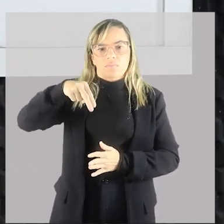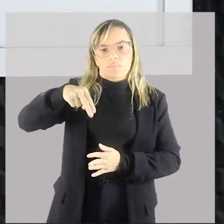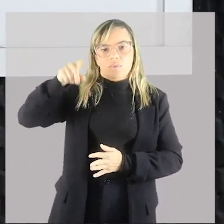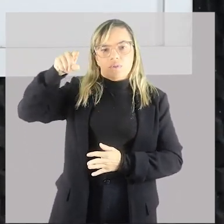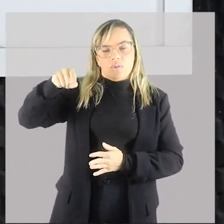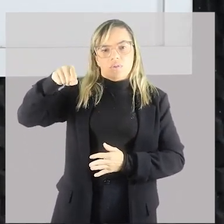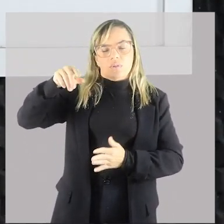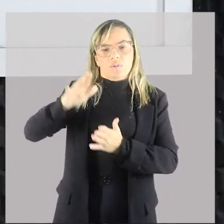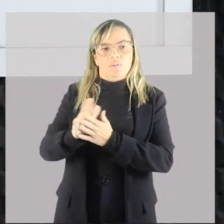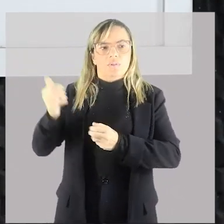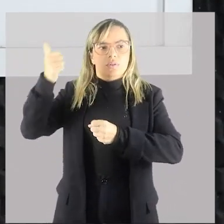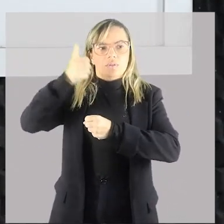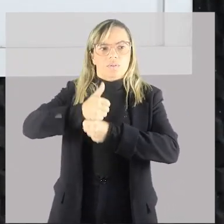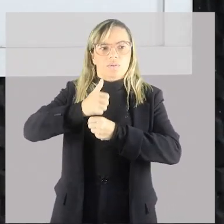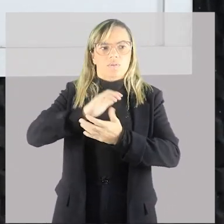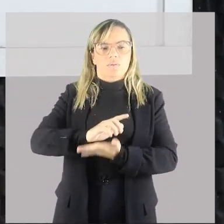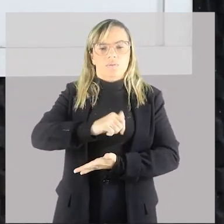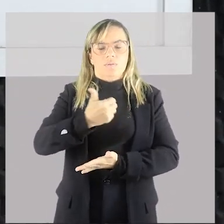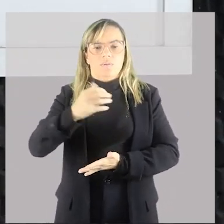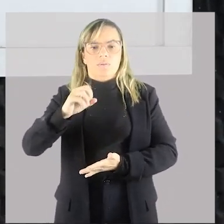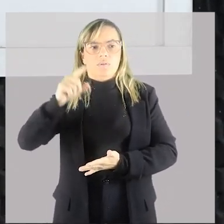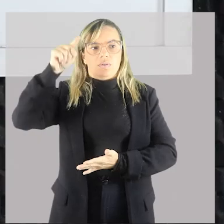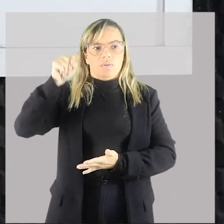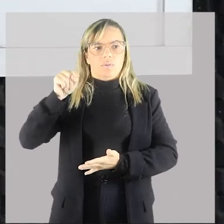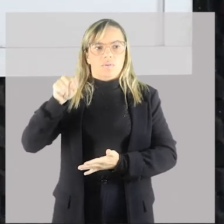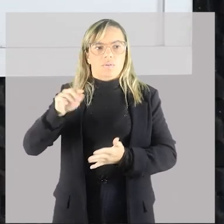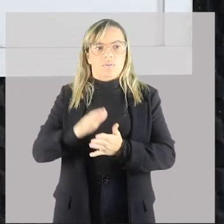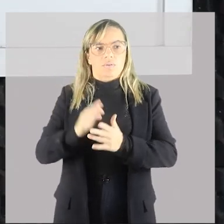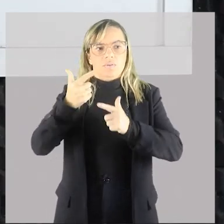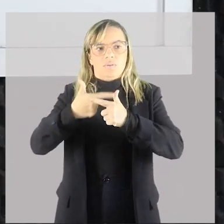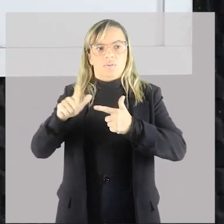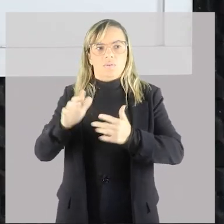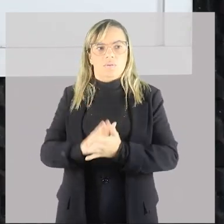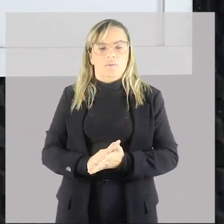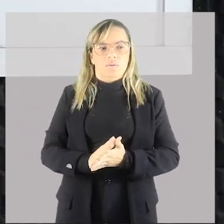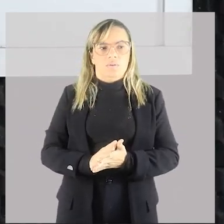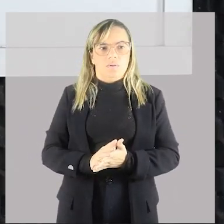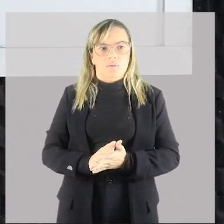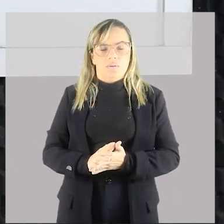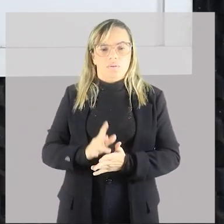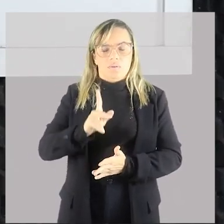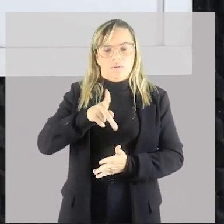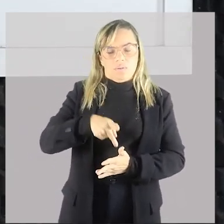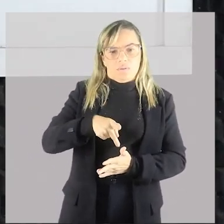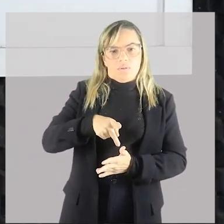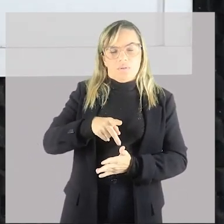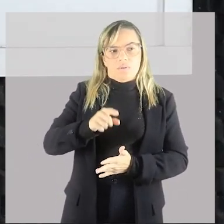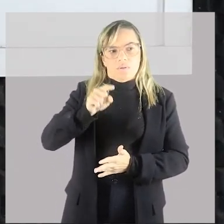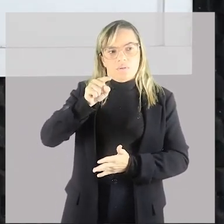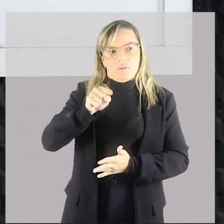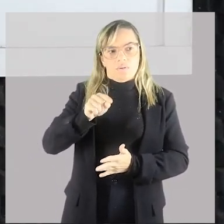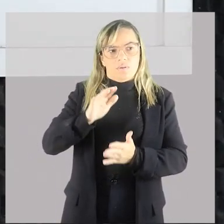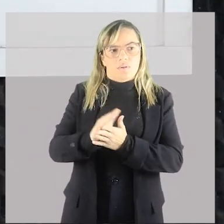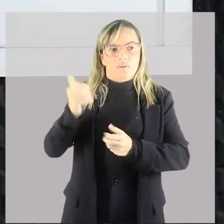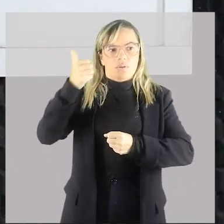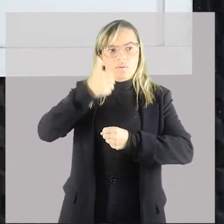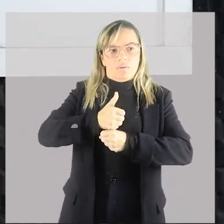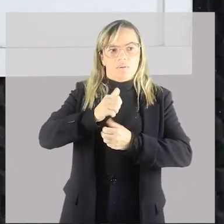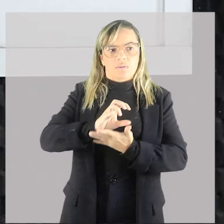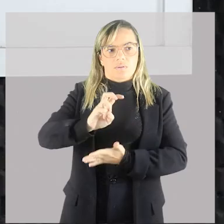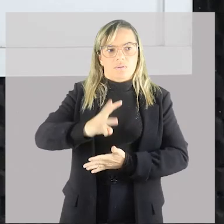10 fatorial, dividido por P fatorial, no caso é o